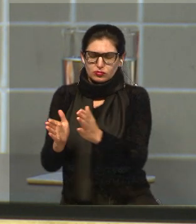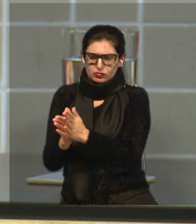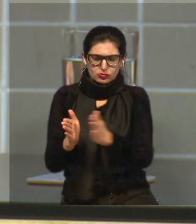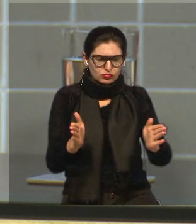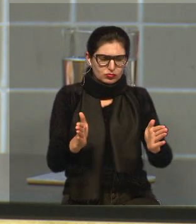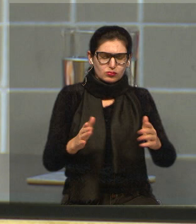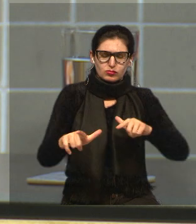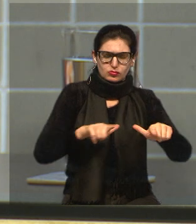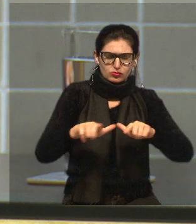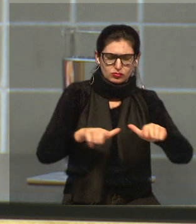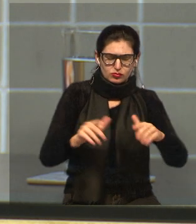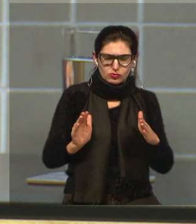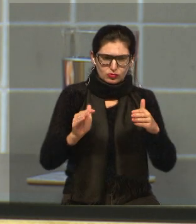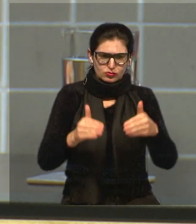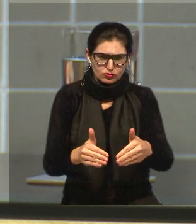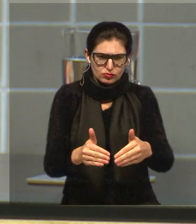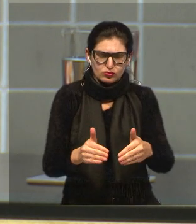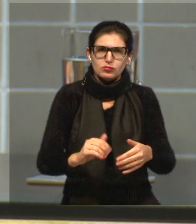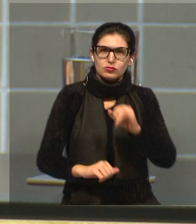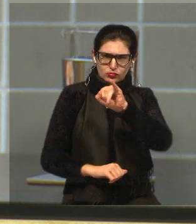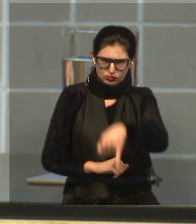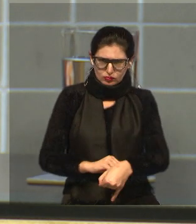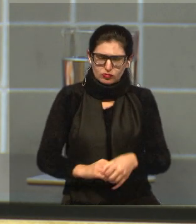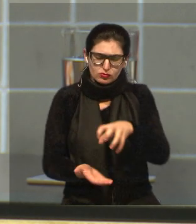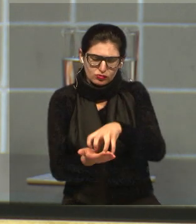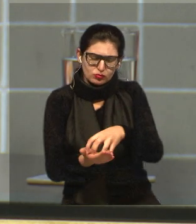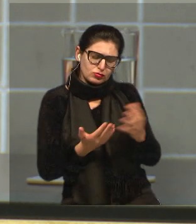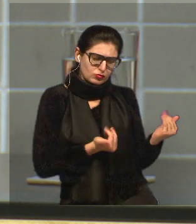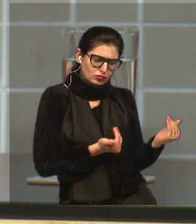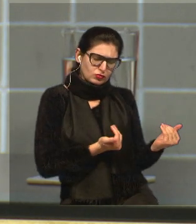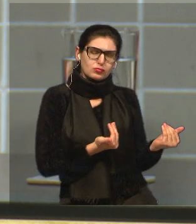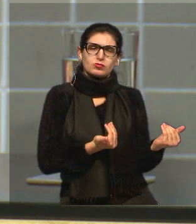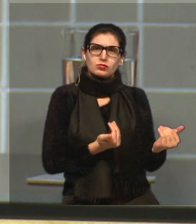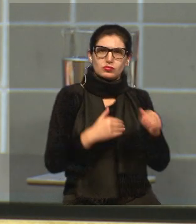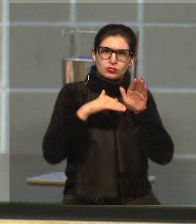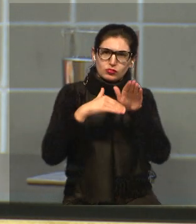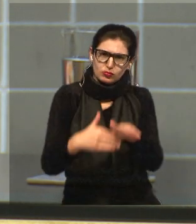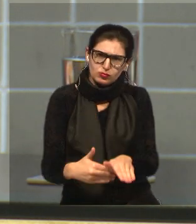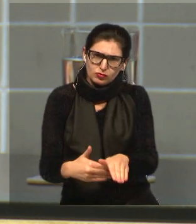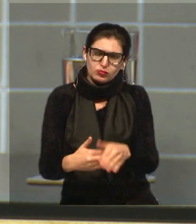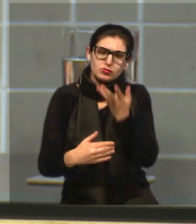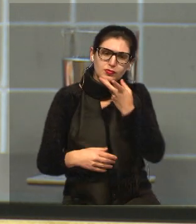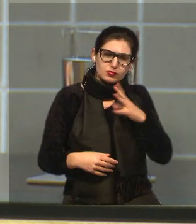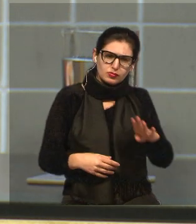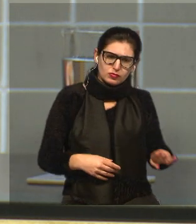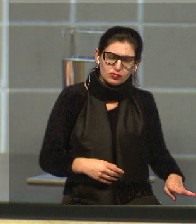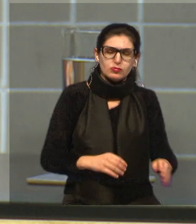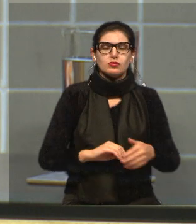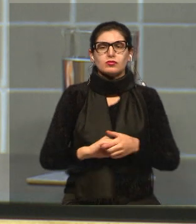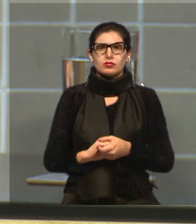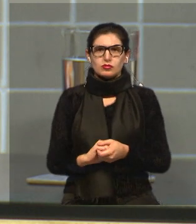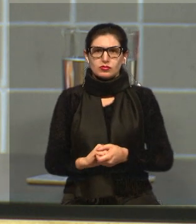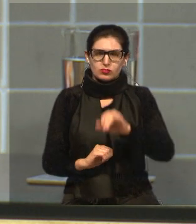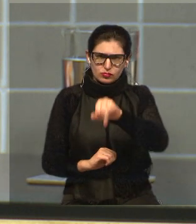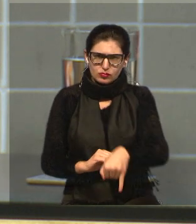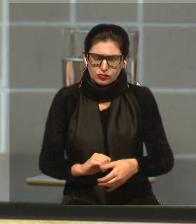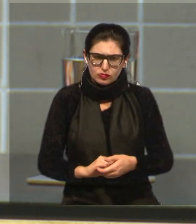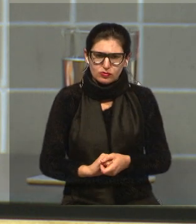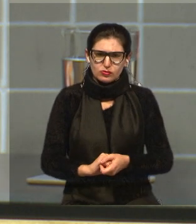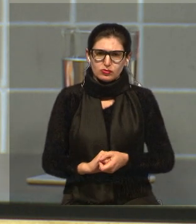órgão protetivo de auxílio e preservação do bem-estar da criança e do adolescente,